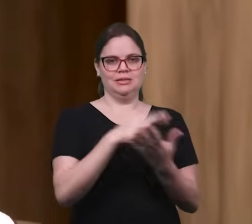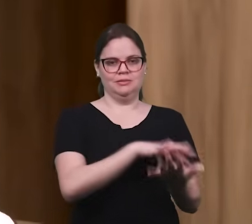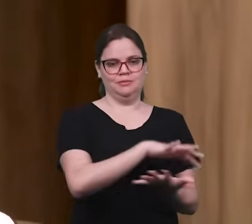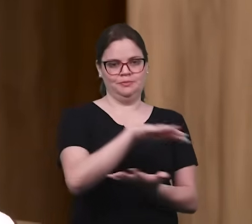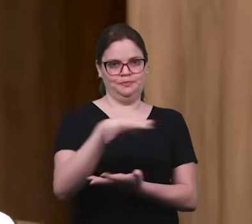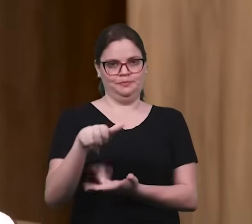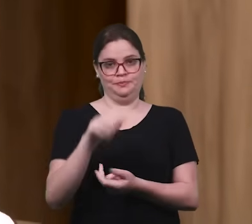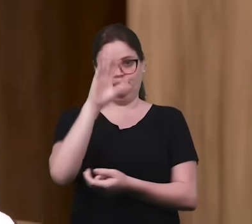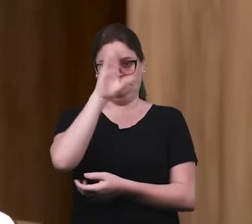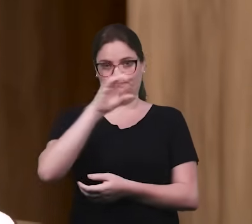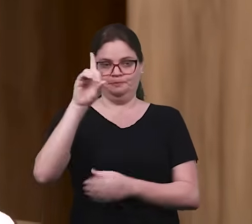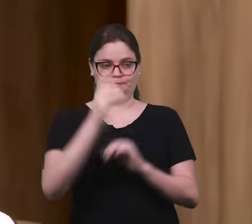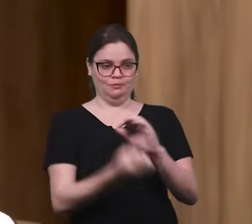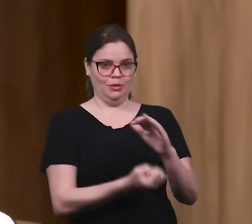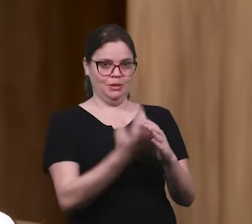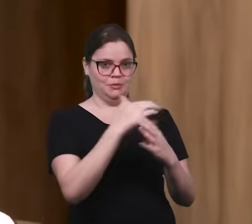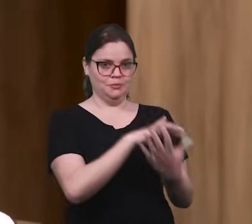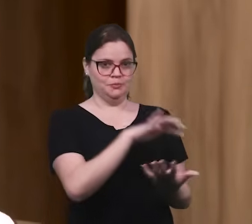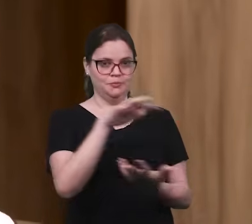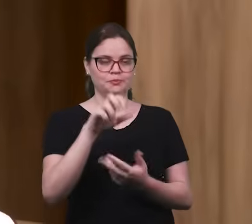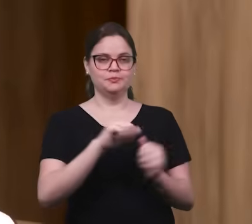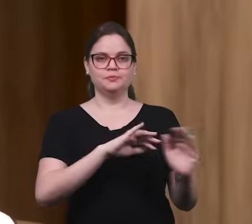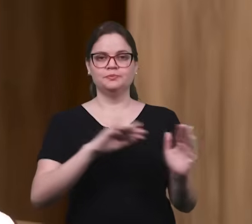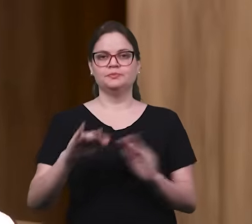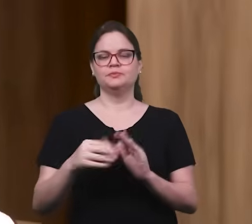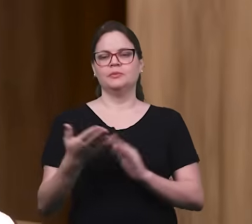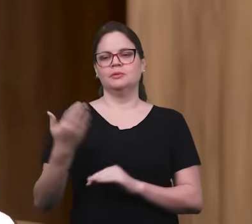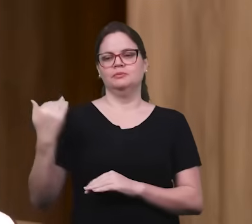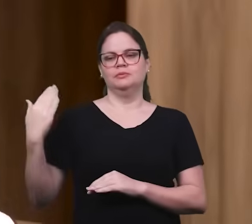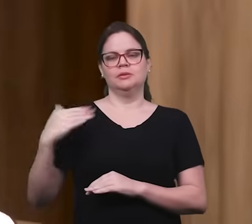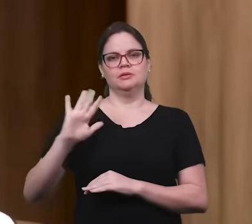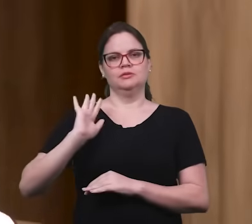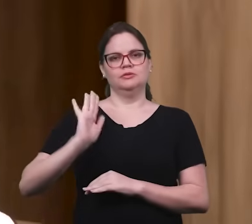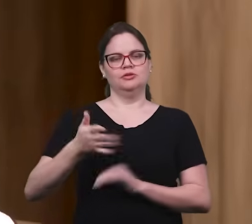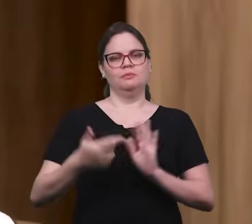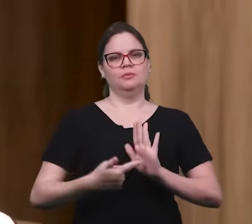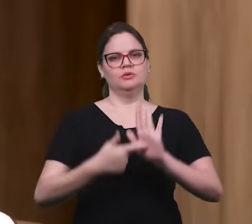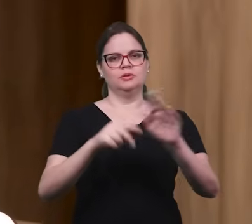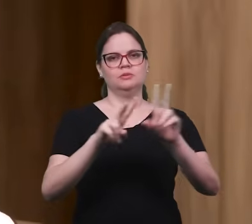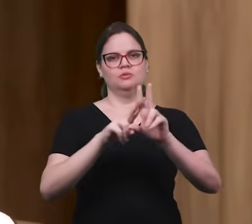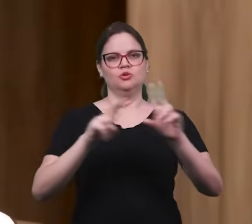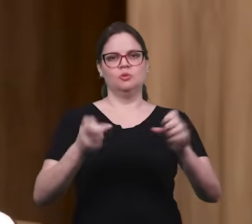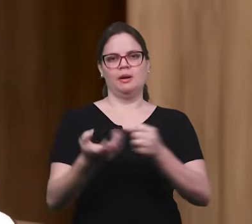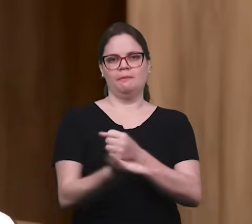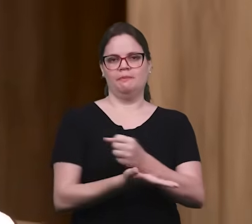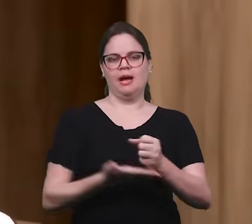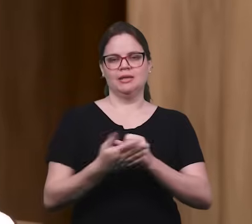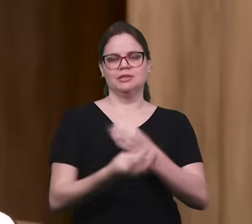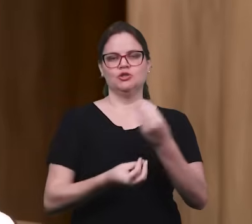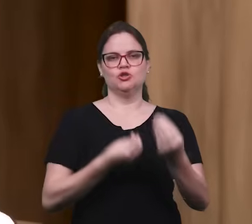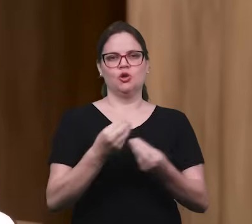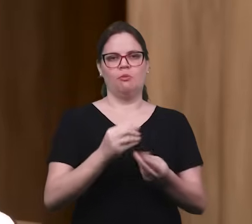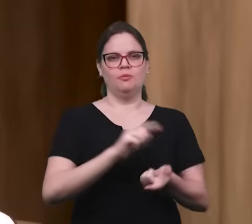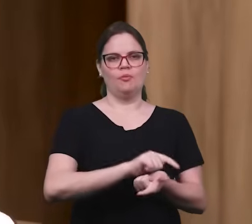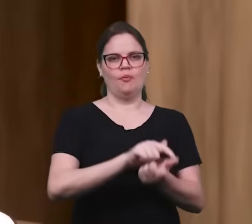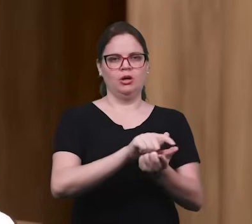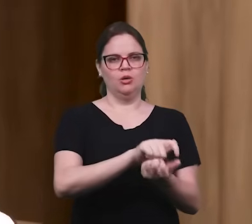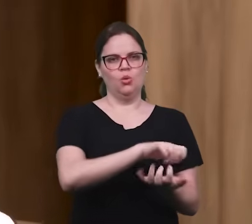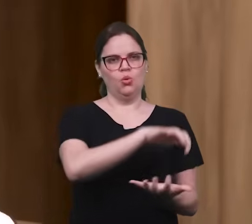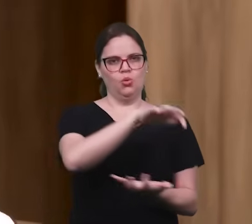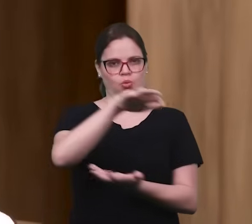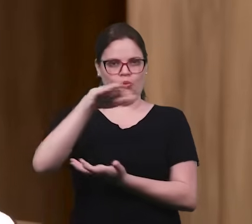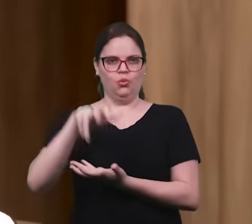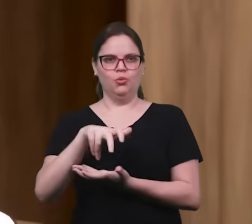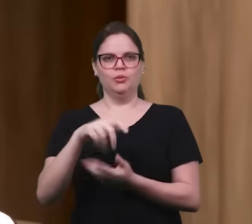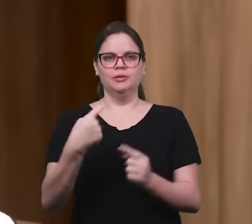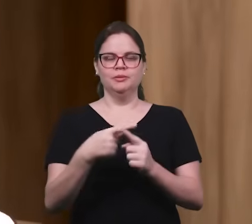de Deus. Falamos no nosso último episódio sobre os alicerces da criação. Trouxemos ali alguns aspectos